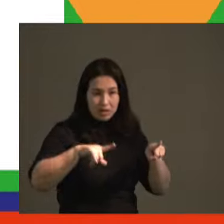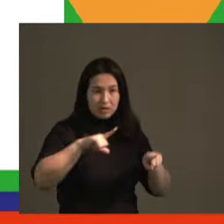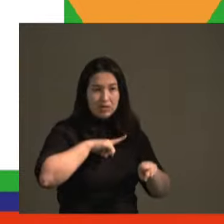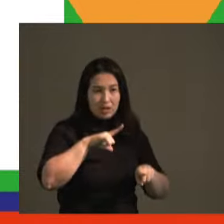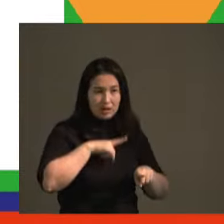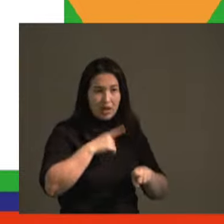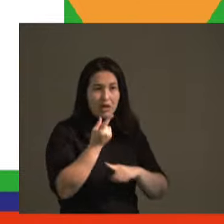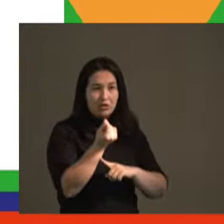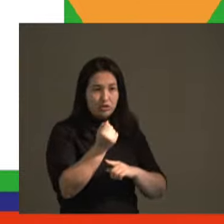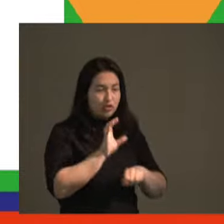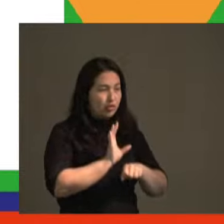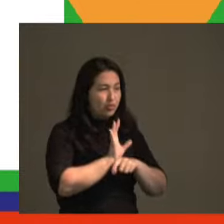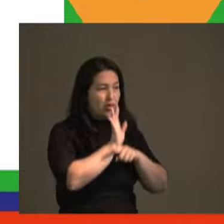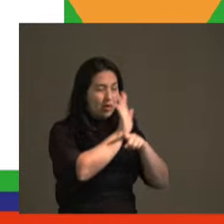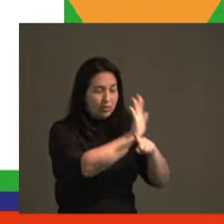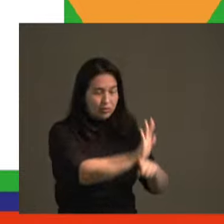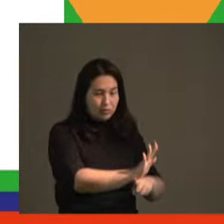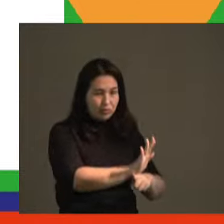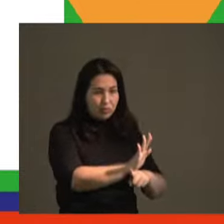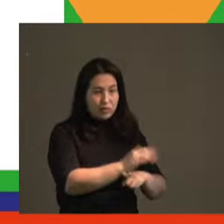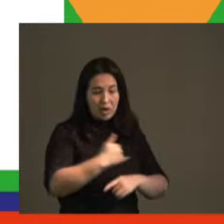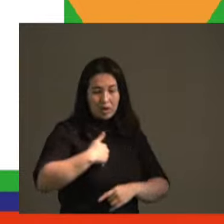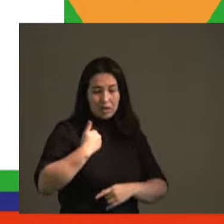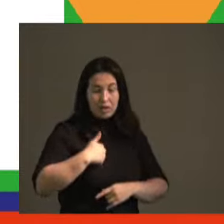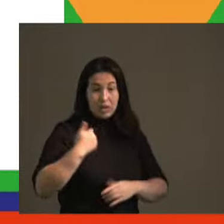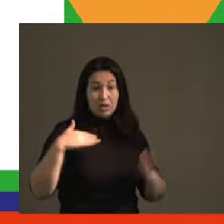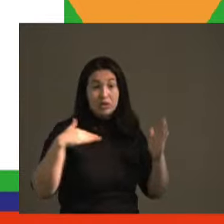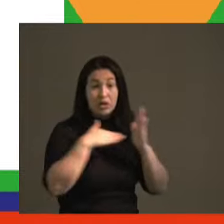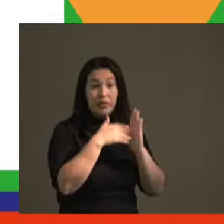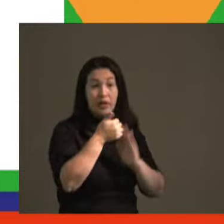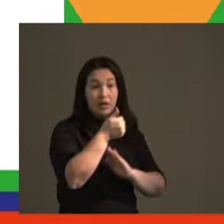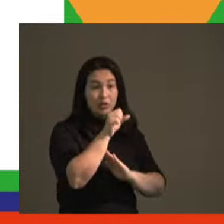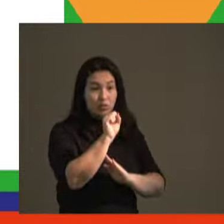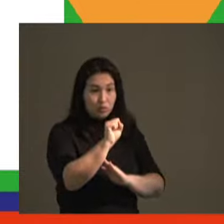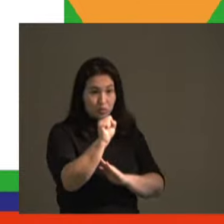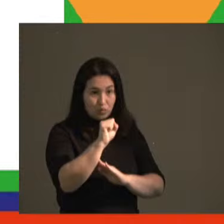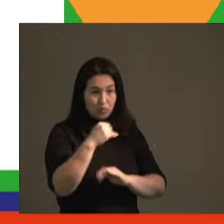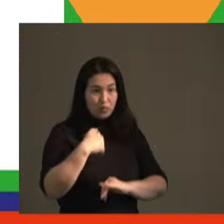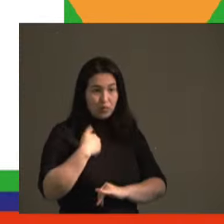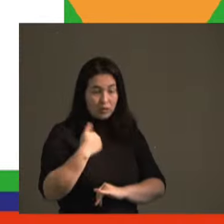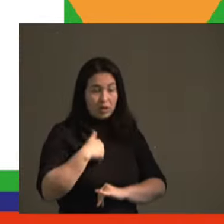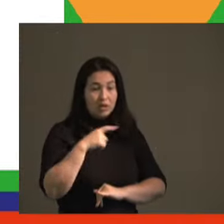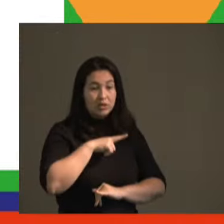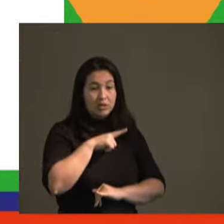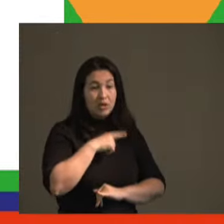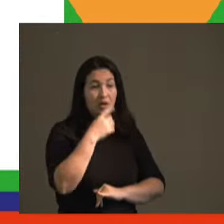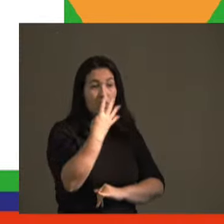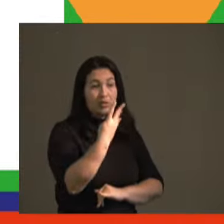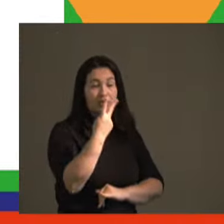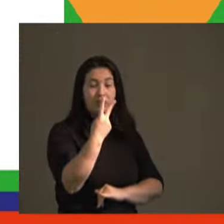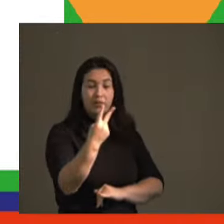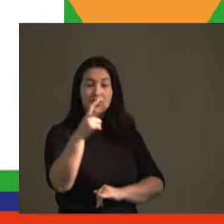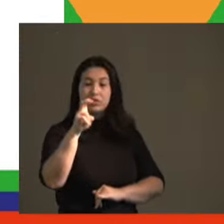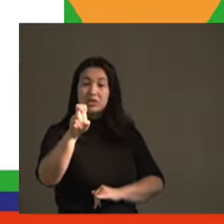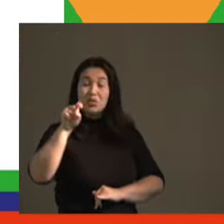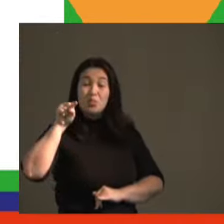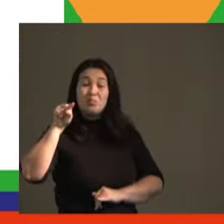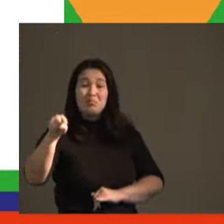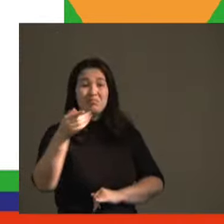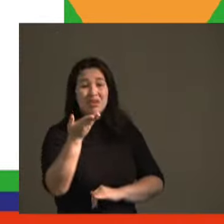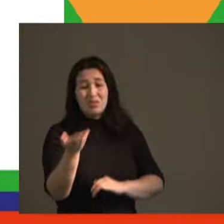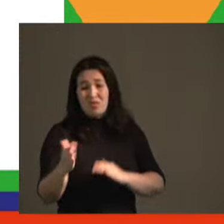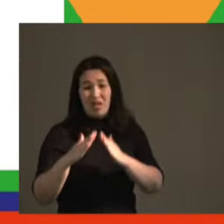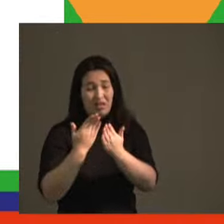prestação continuada, na idade de até 18 anos, nós temos 425 mil que estão fora da